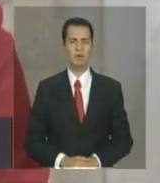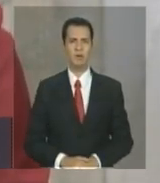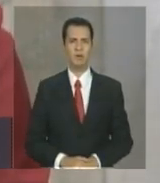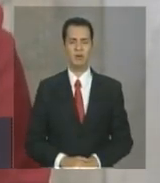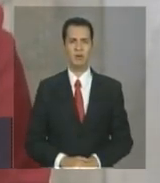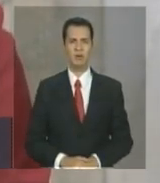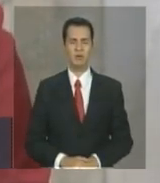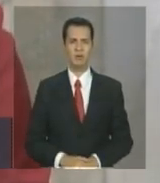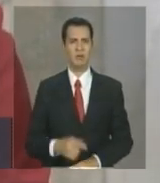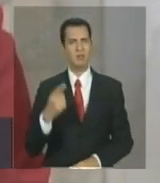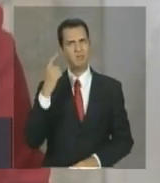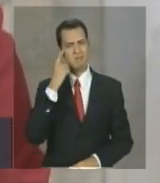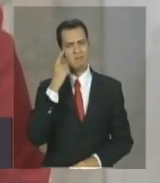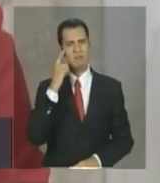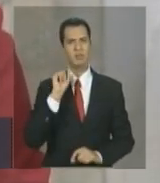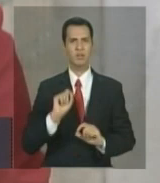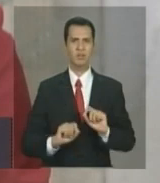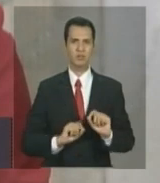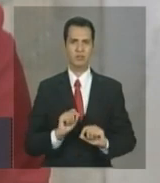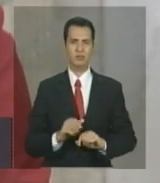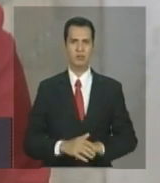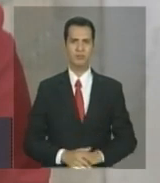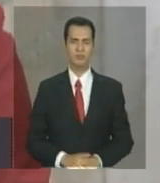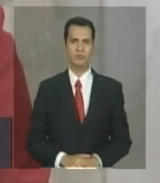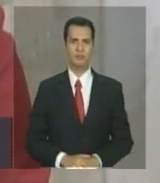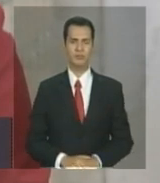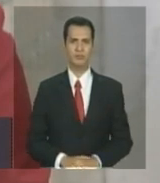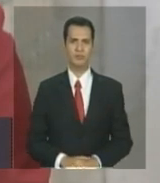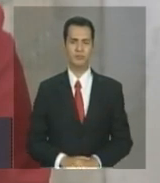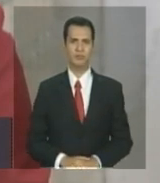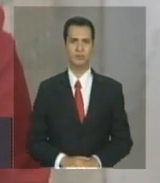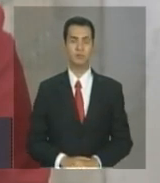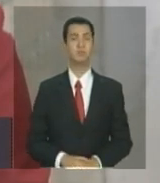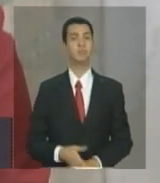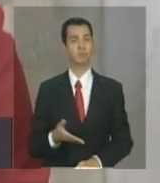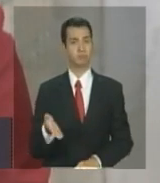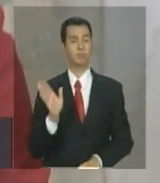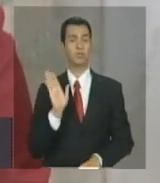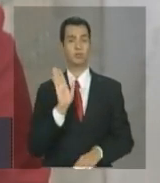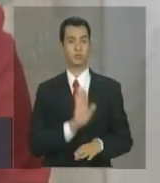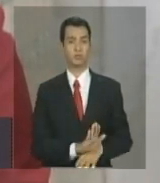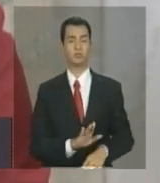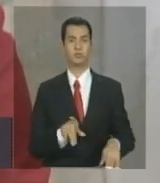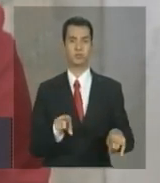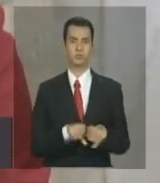Eu considero que isso contribui também